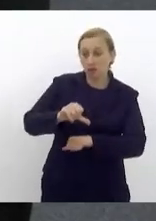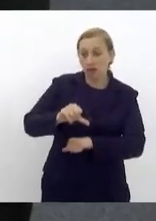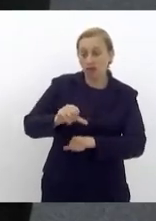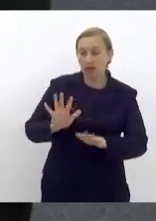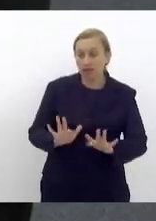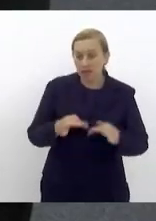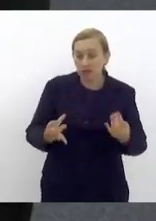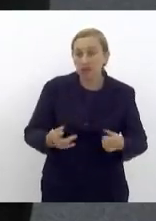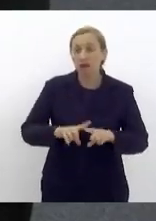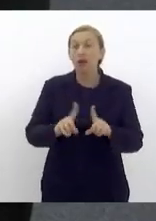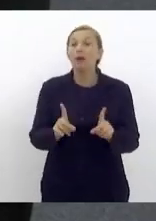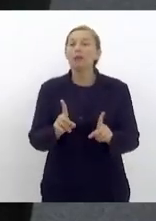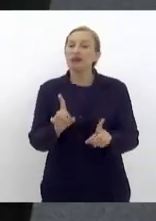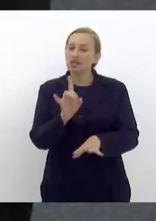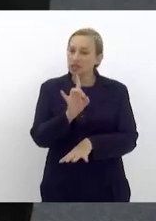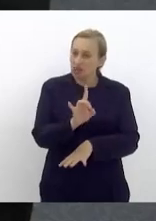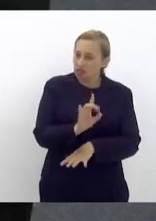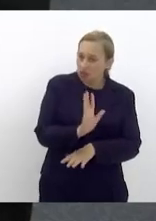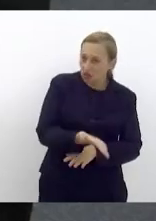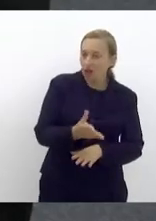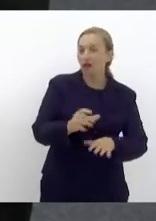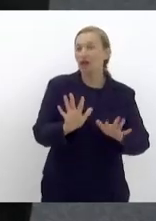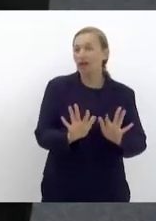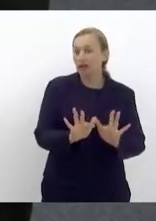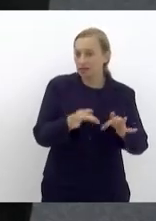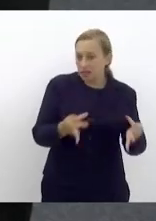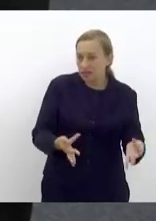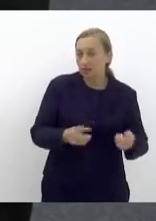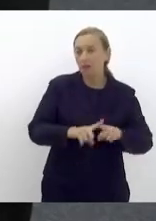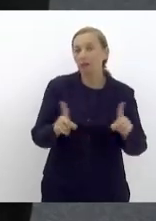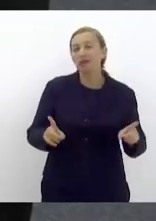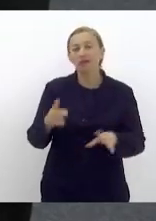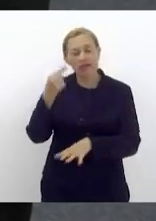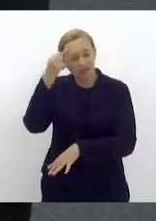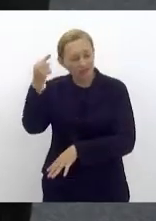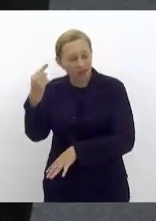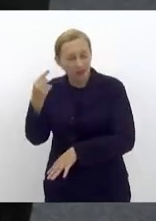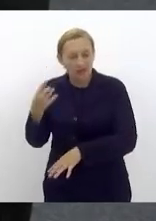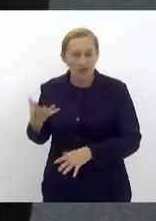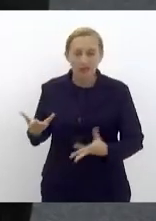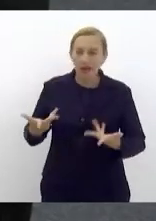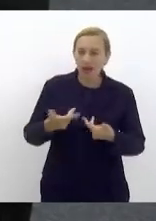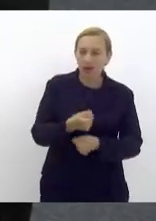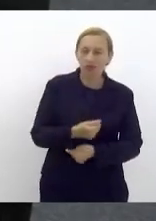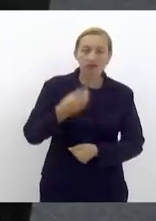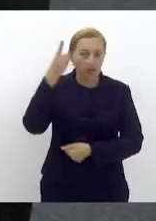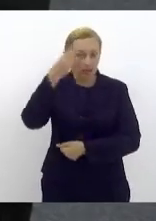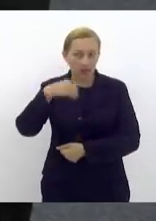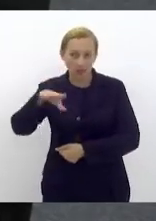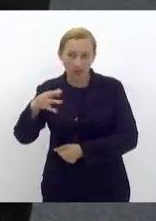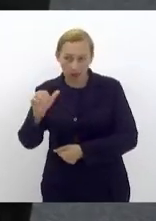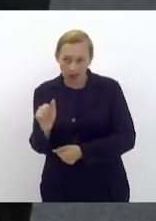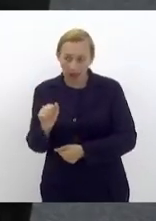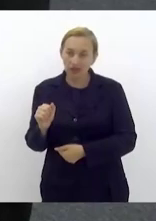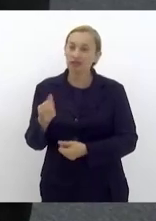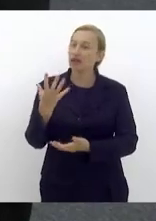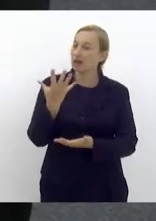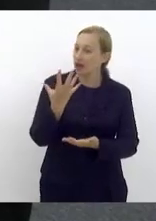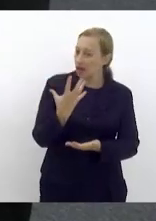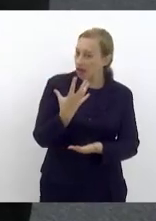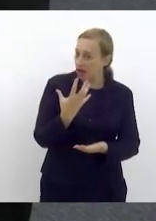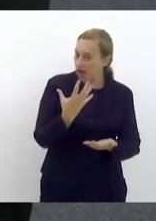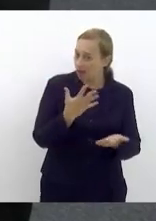mas seja ela simples ou legislativa, mas que essa bela ideia apresentada pela deputada Marina seja